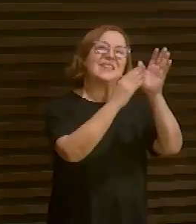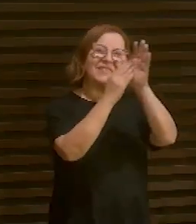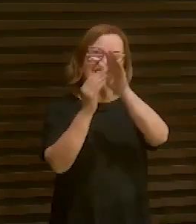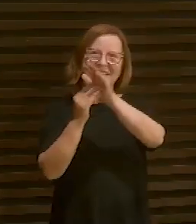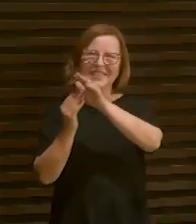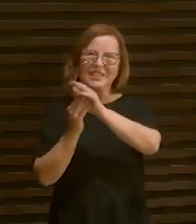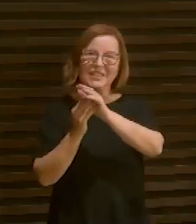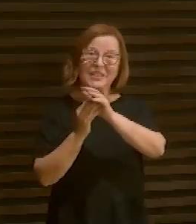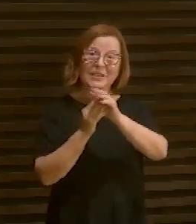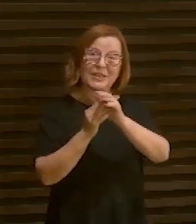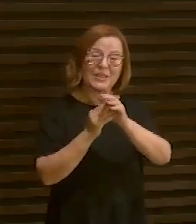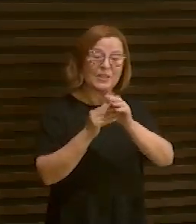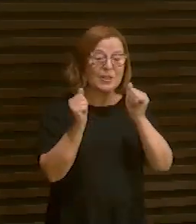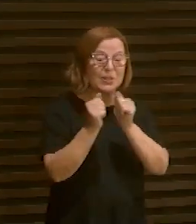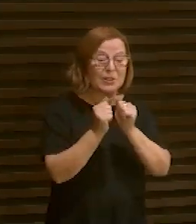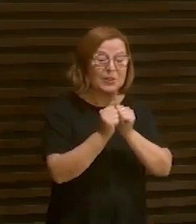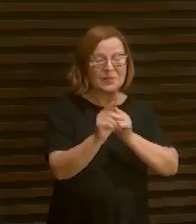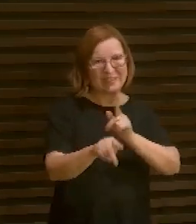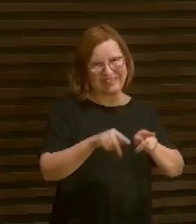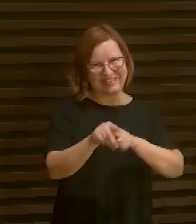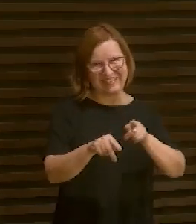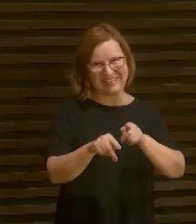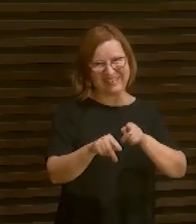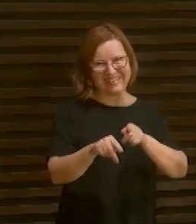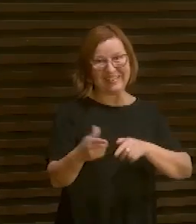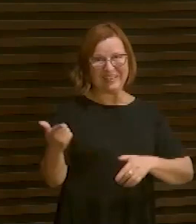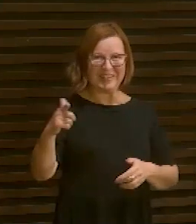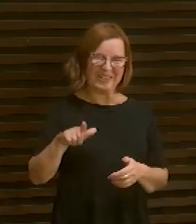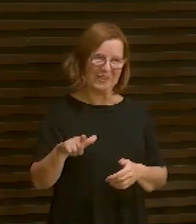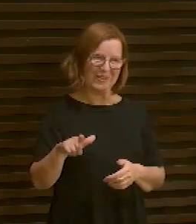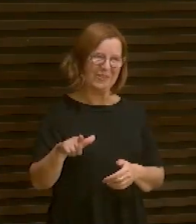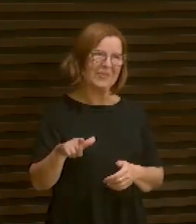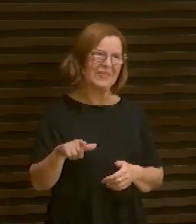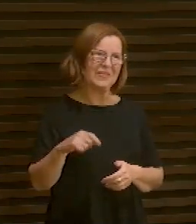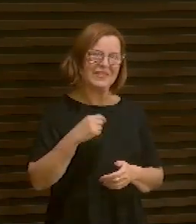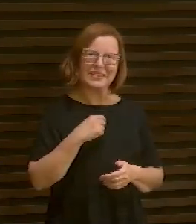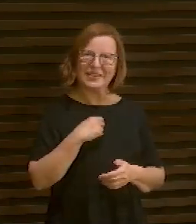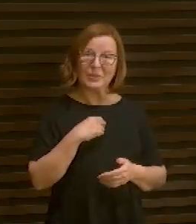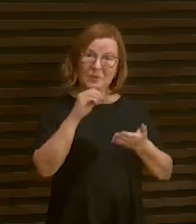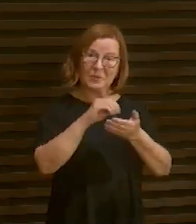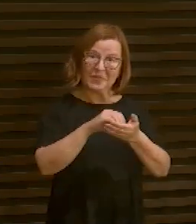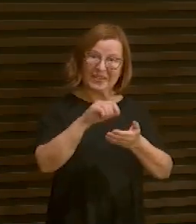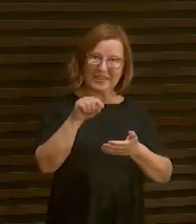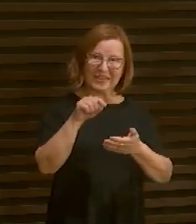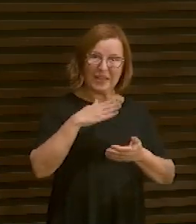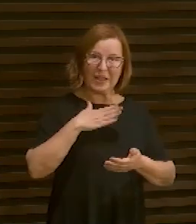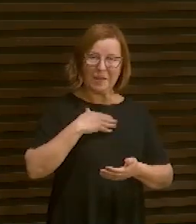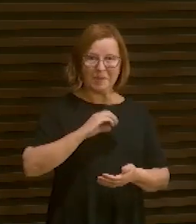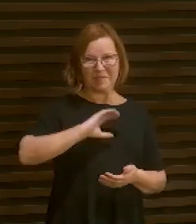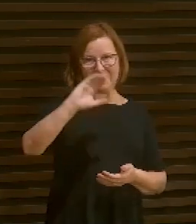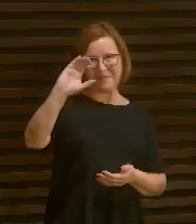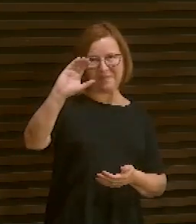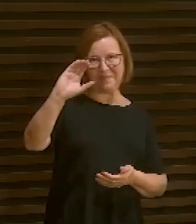cantar-te-ei louvores no meio da congregação. E outra vez, eu porei nele a minha